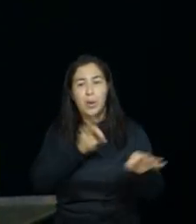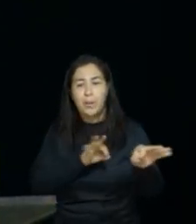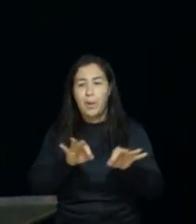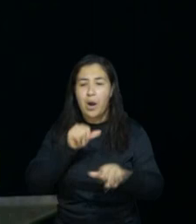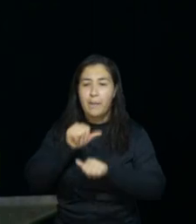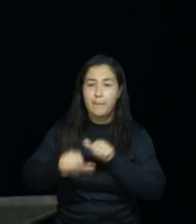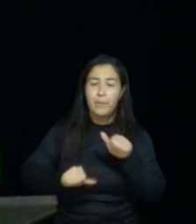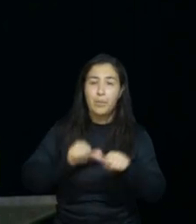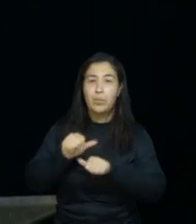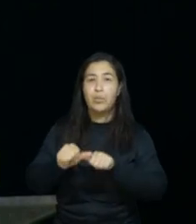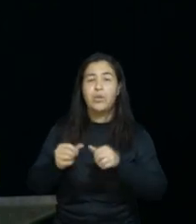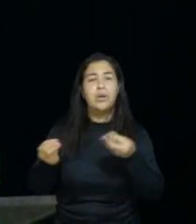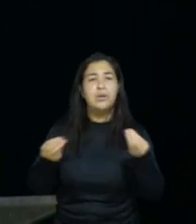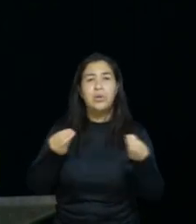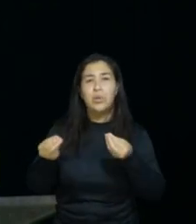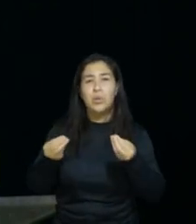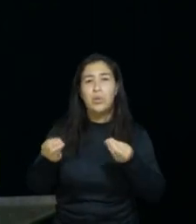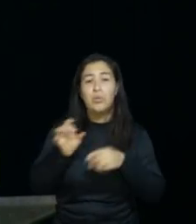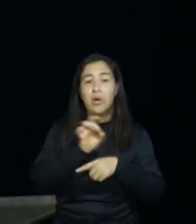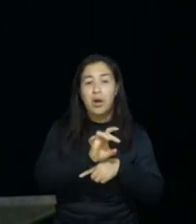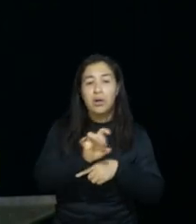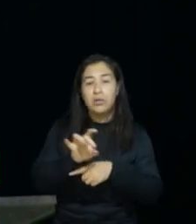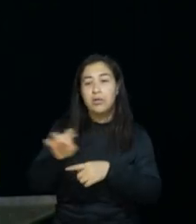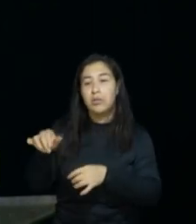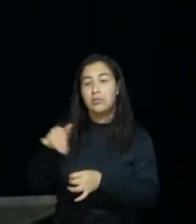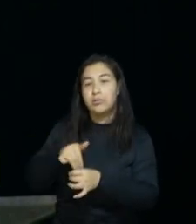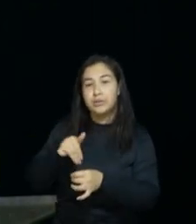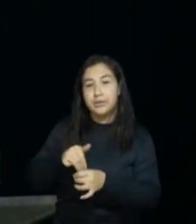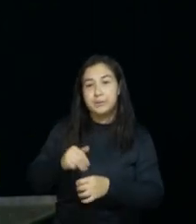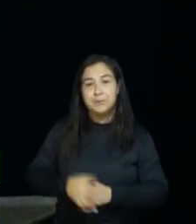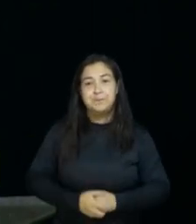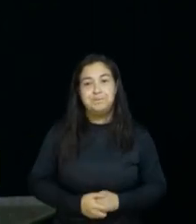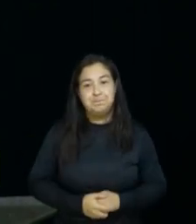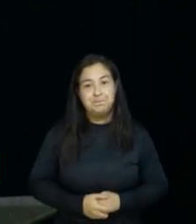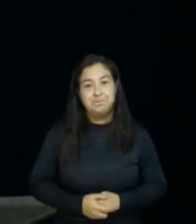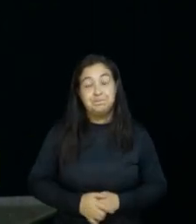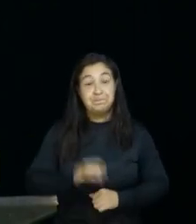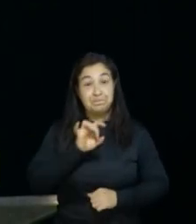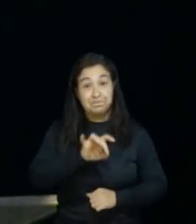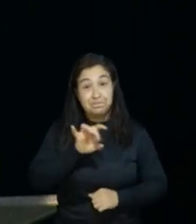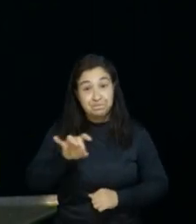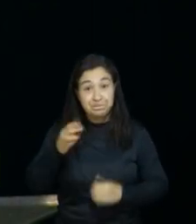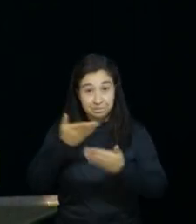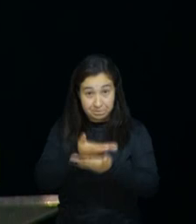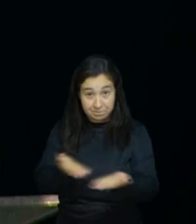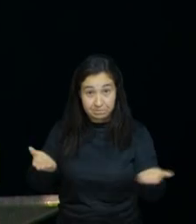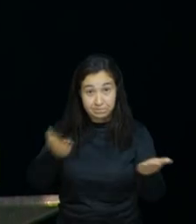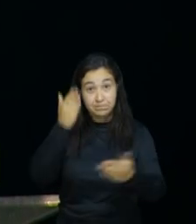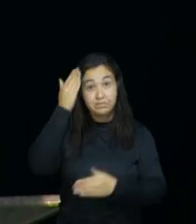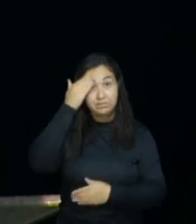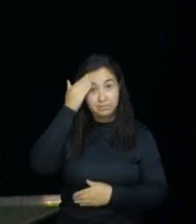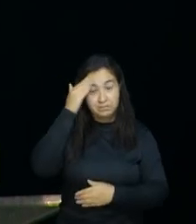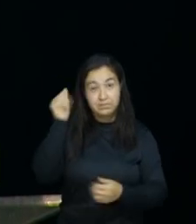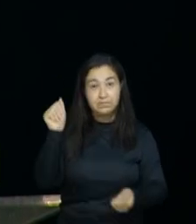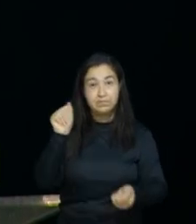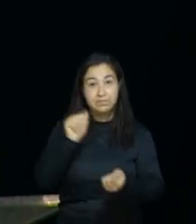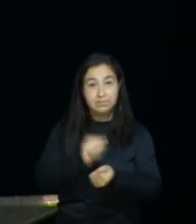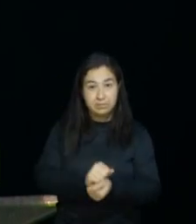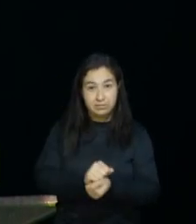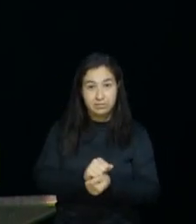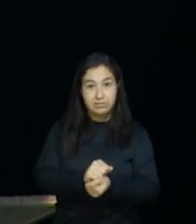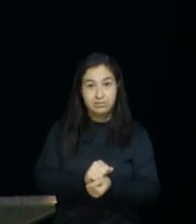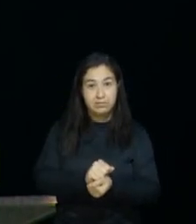região e de cada uma das nossas cidades. Cada um dos senhores e senhoras sabe e acompanha quando lê